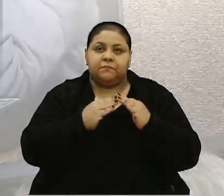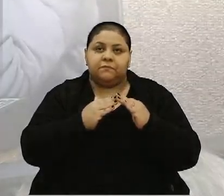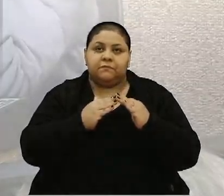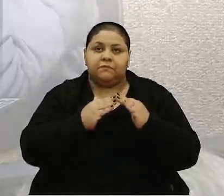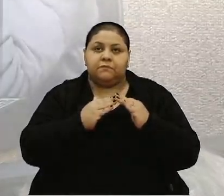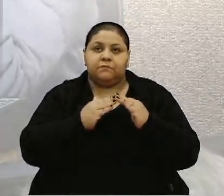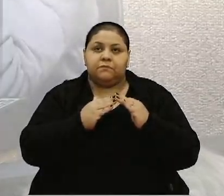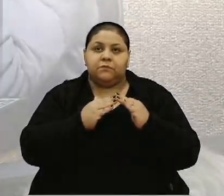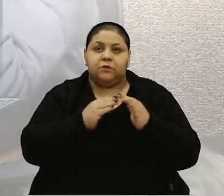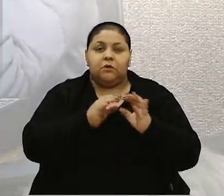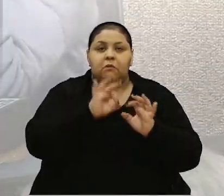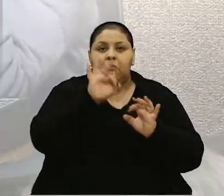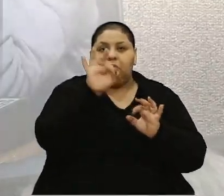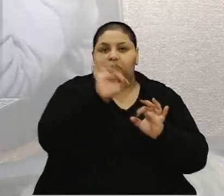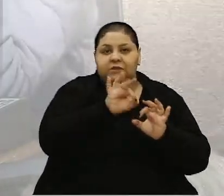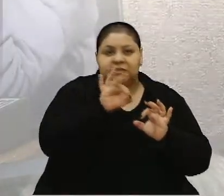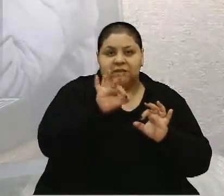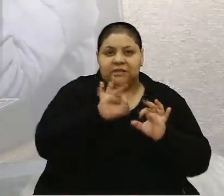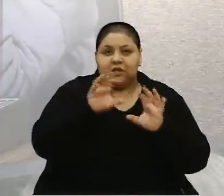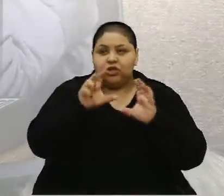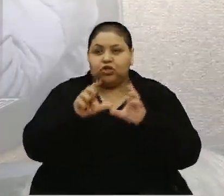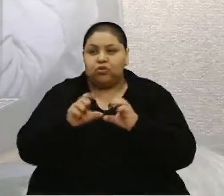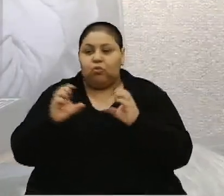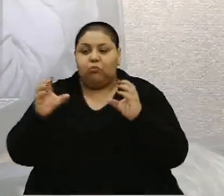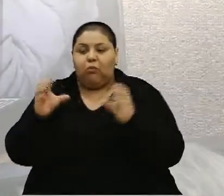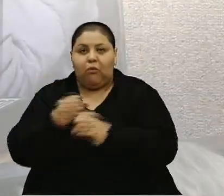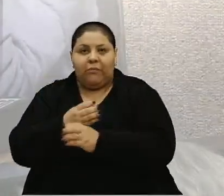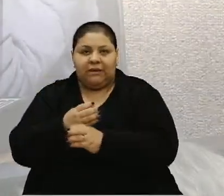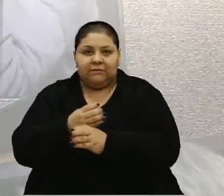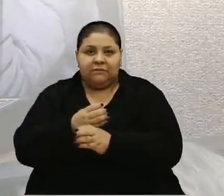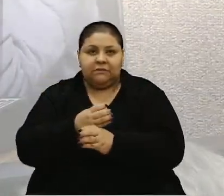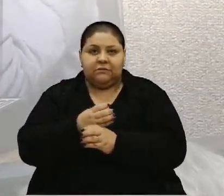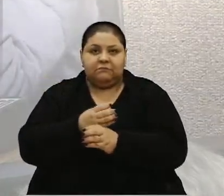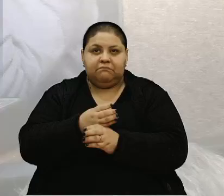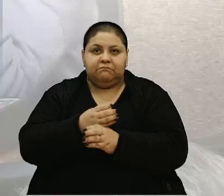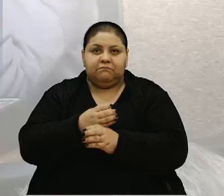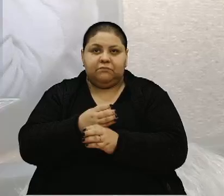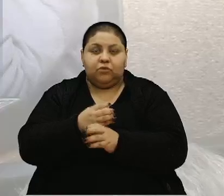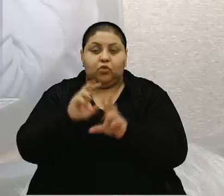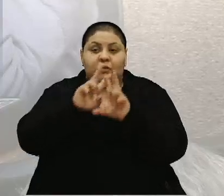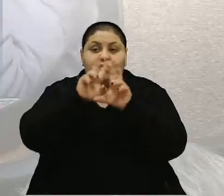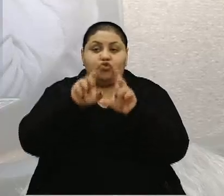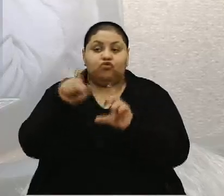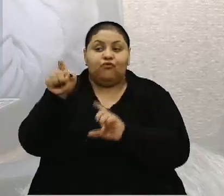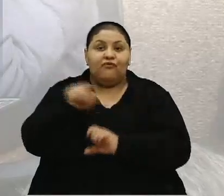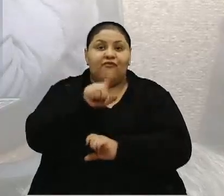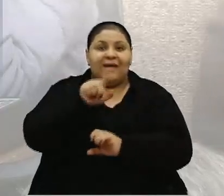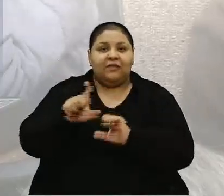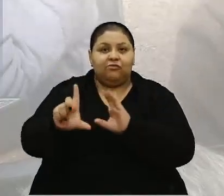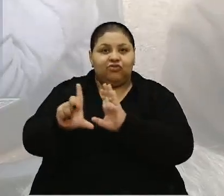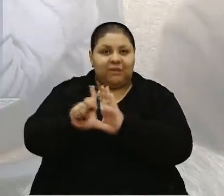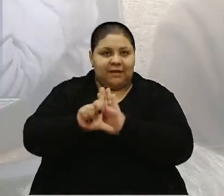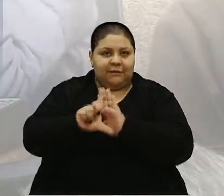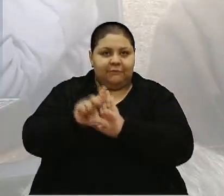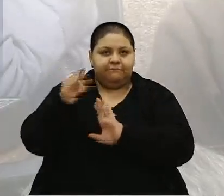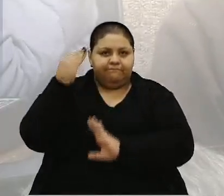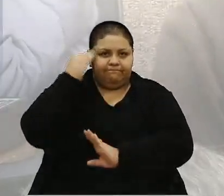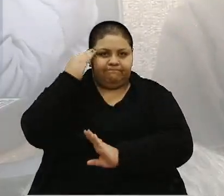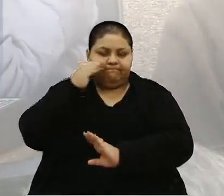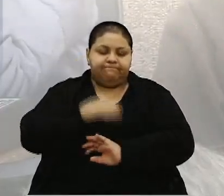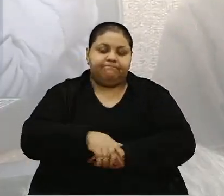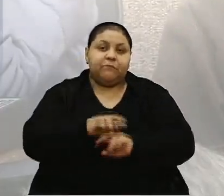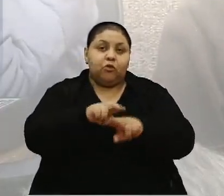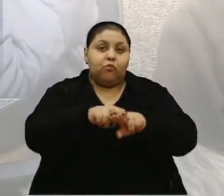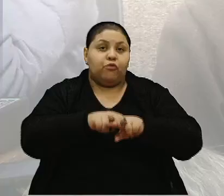modo parcial ou total, nesta questão do veto. E é por isso que